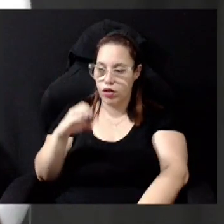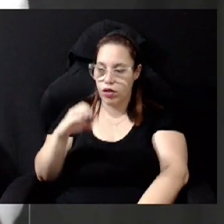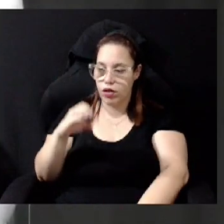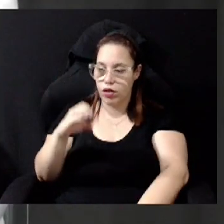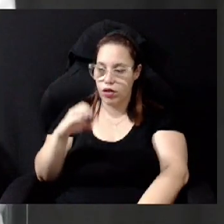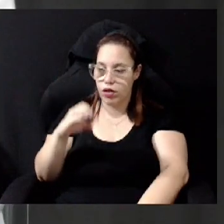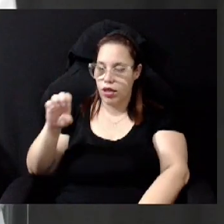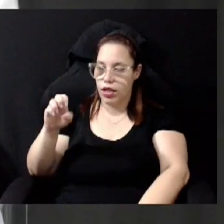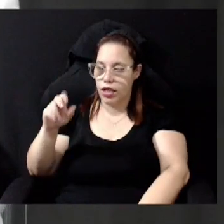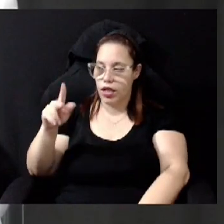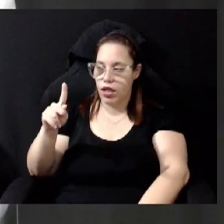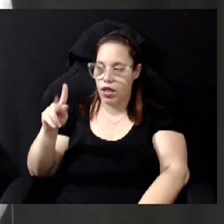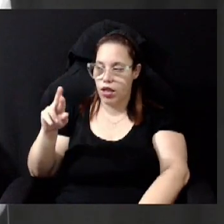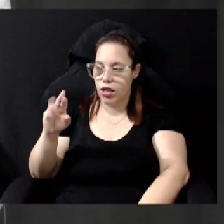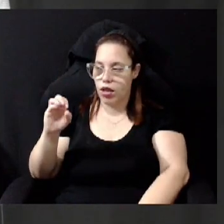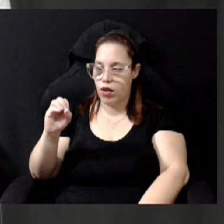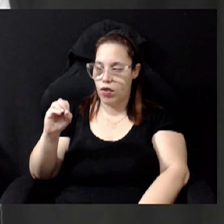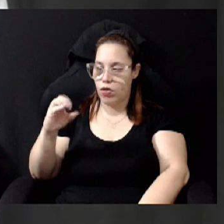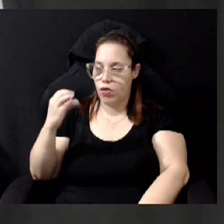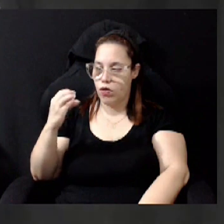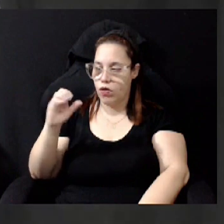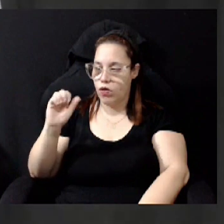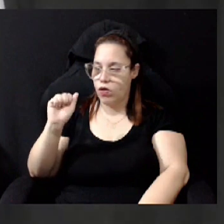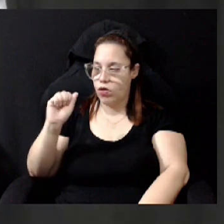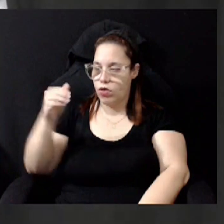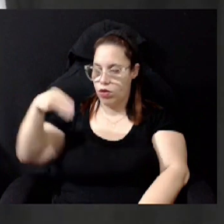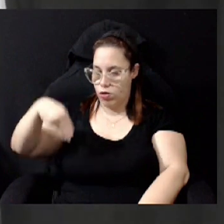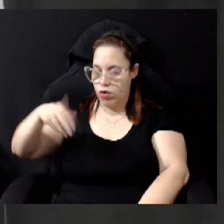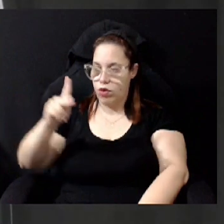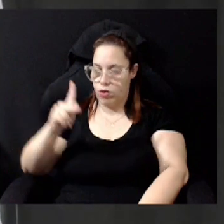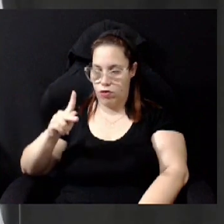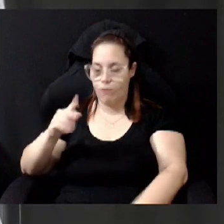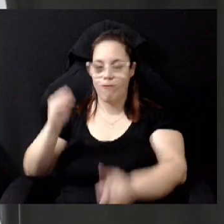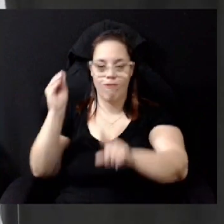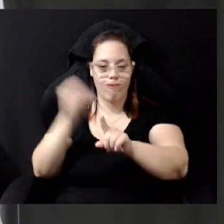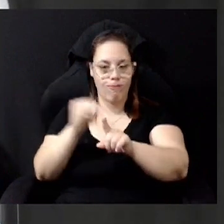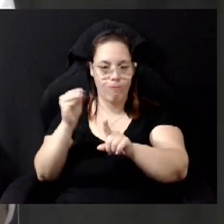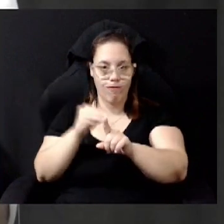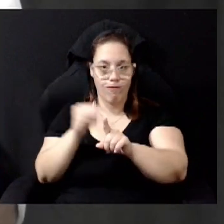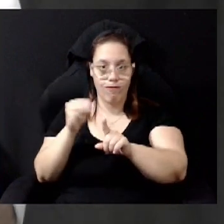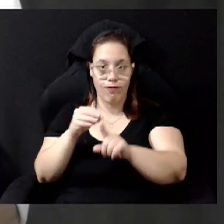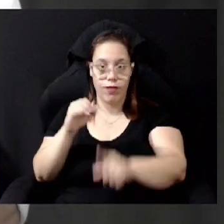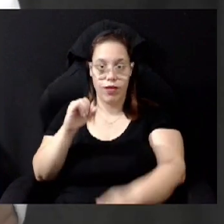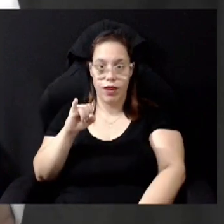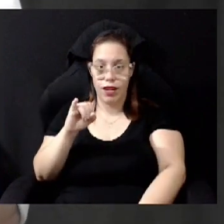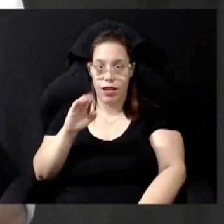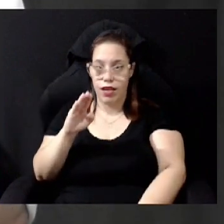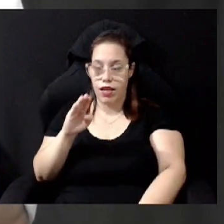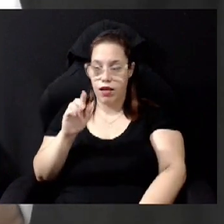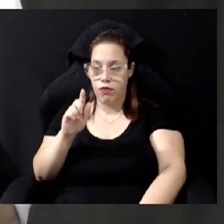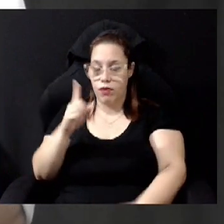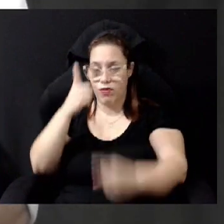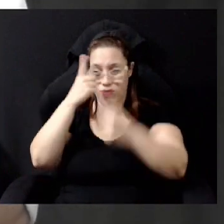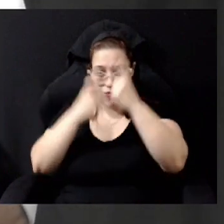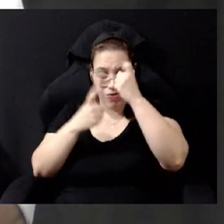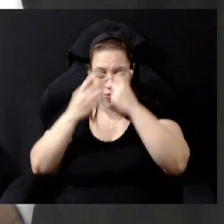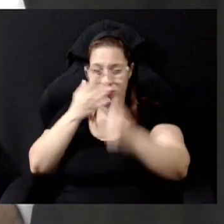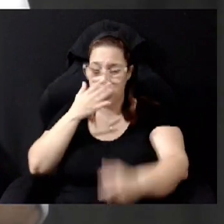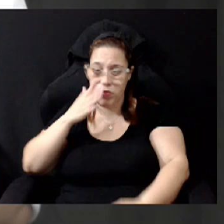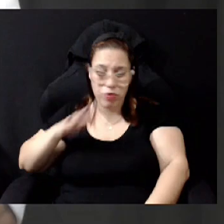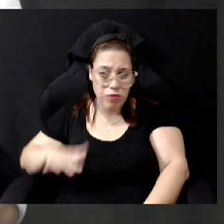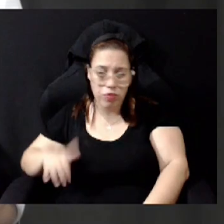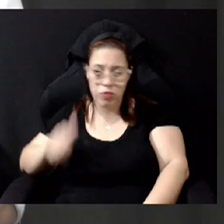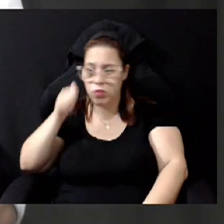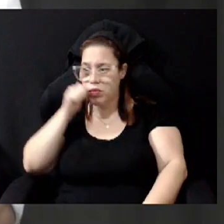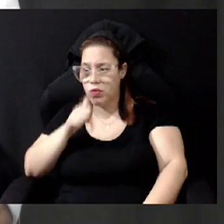diferencial numa das regiões mais carentes da cidade, com o menor IDEB, o maior índice de violência contra a criança, contra a mulher, contra o adolescente,